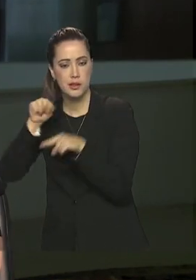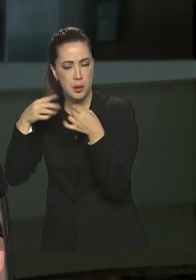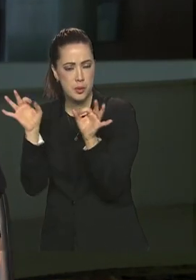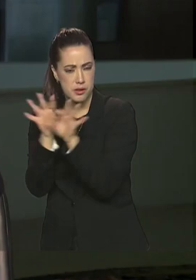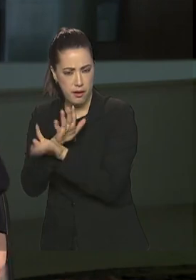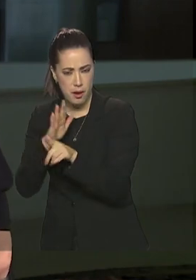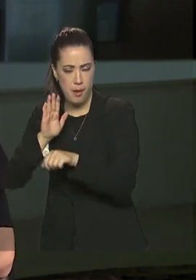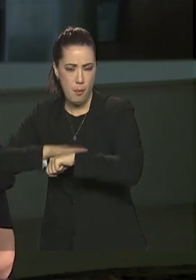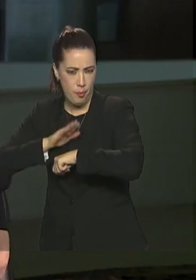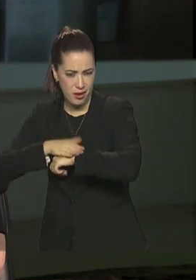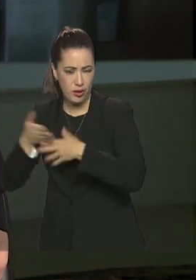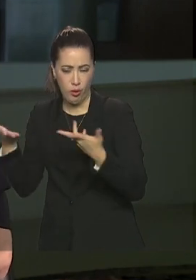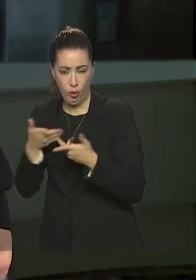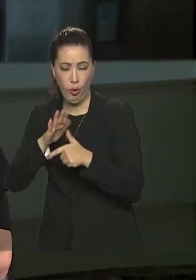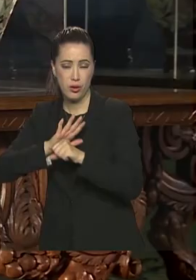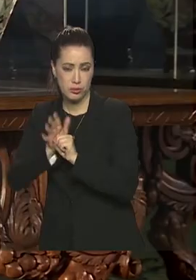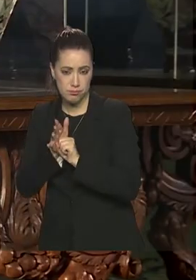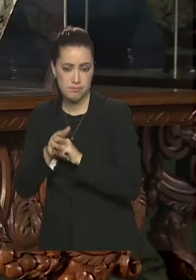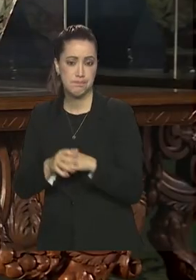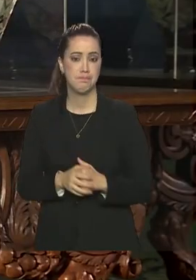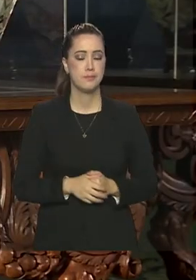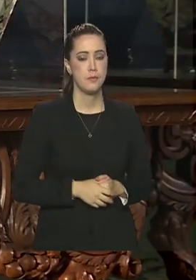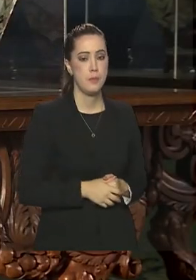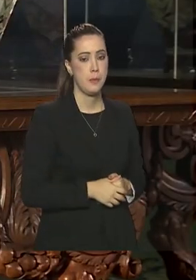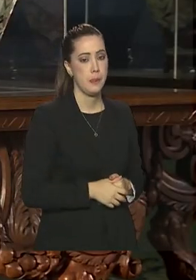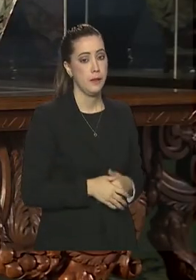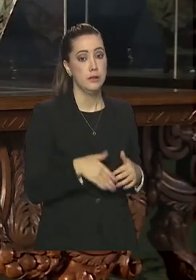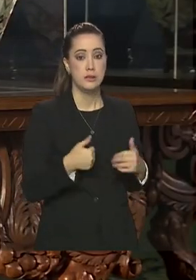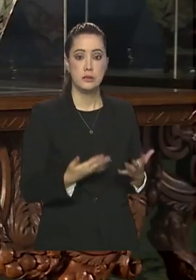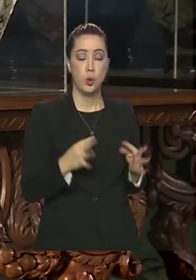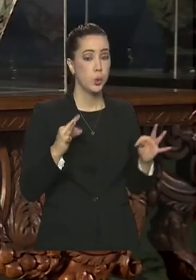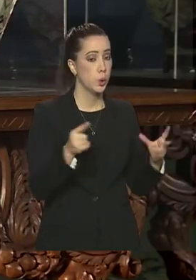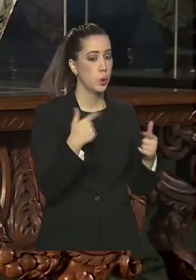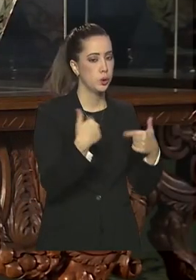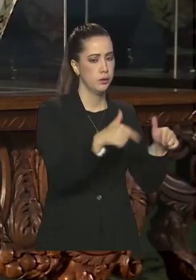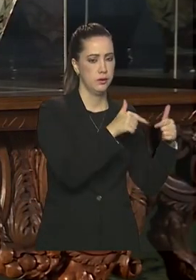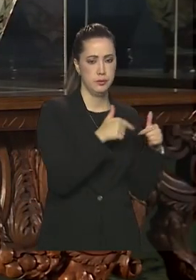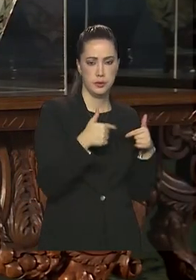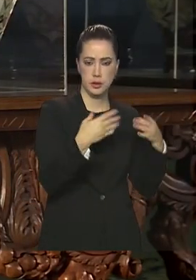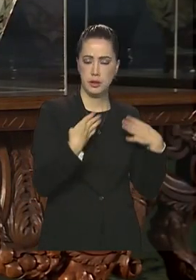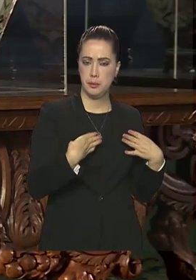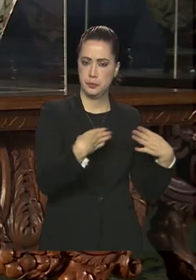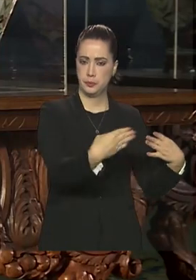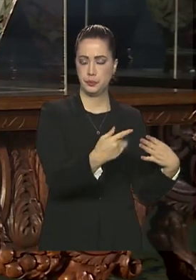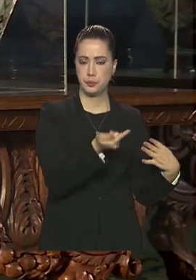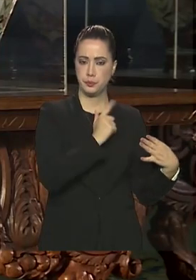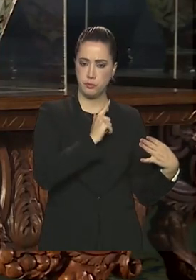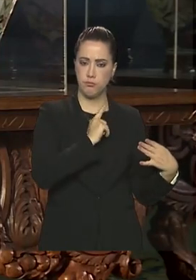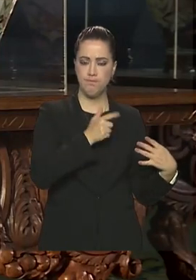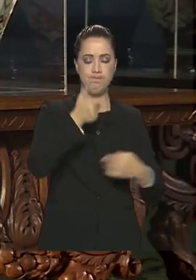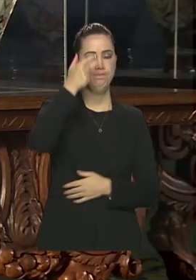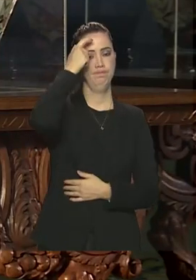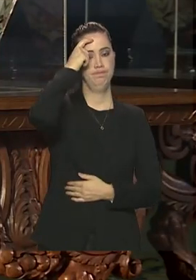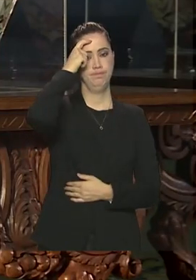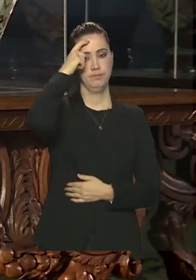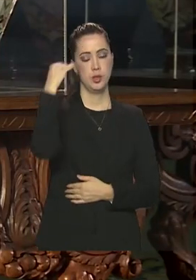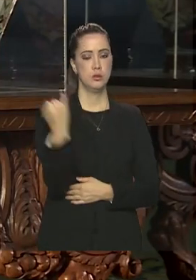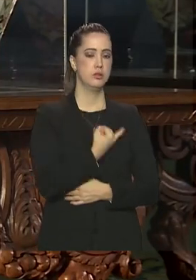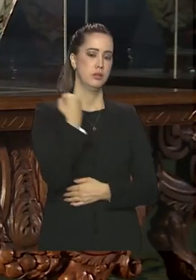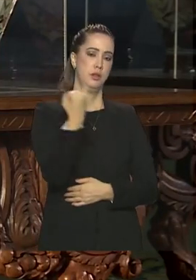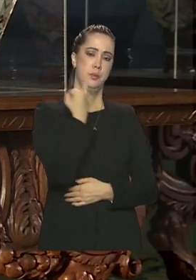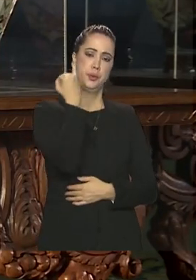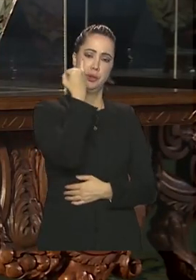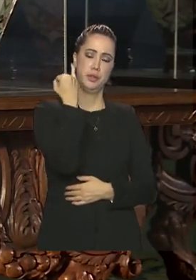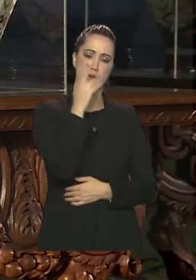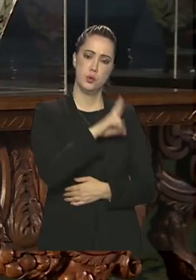nessa sustentabilidade do setor? Bom, todo o trabalho do Ministério, ele tem consciência da importância do insumo